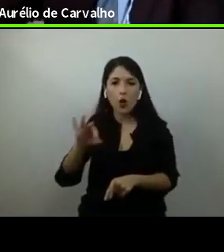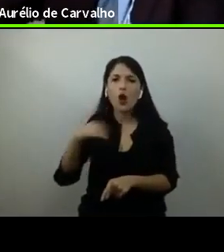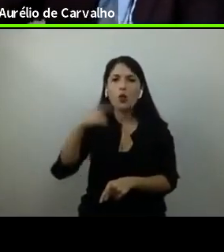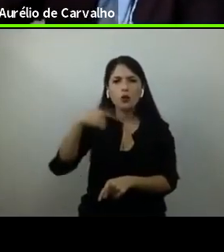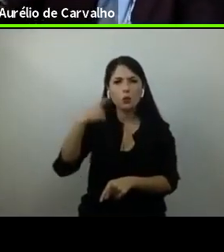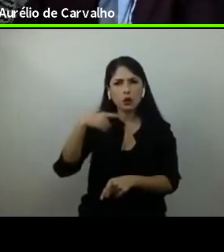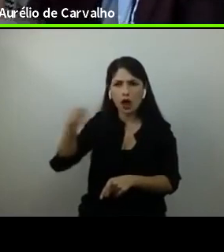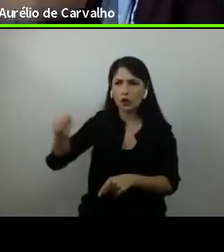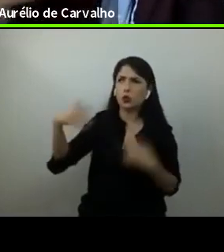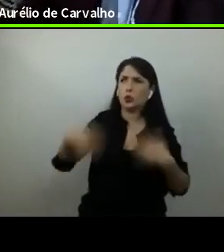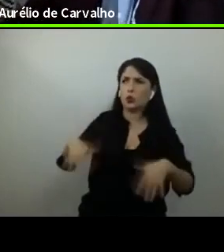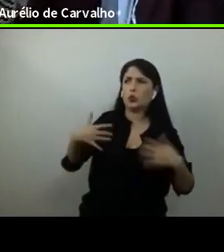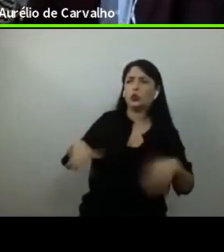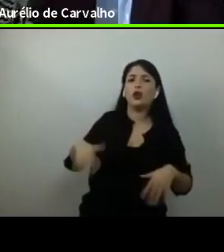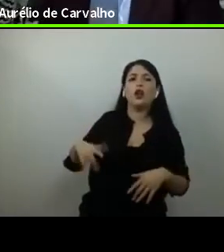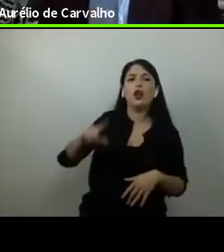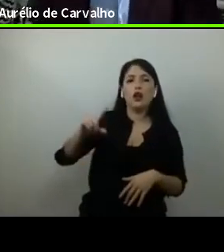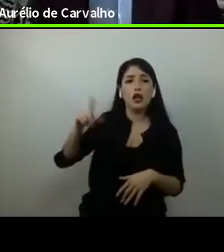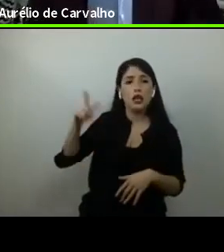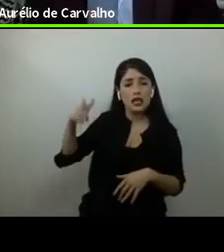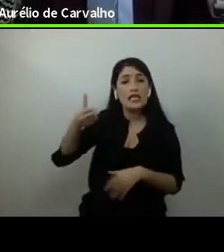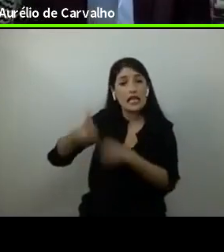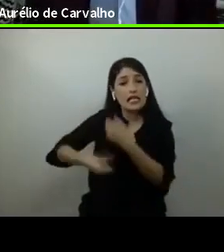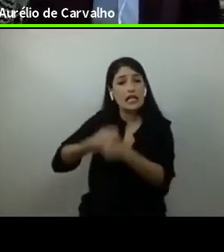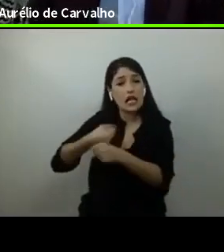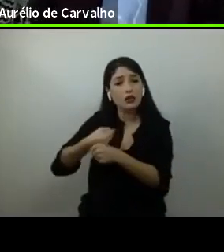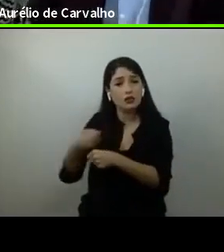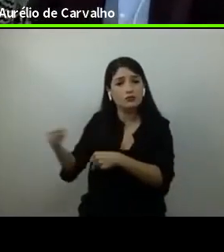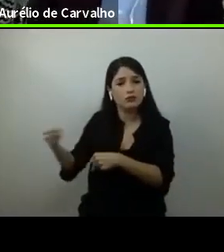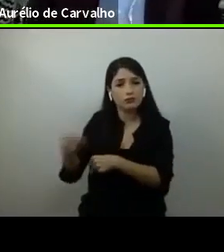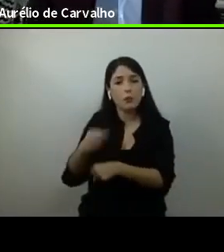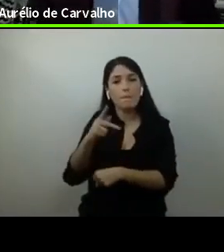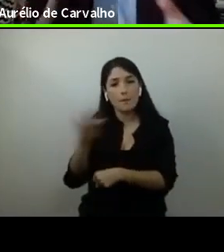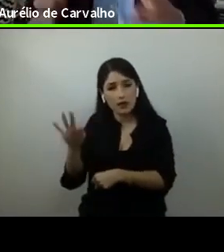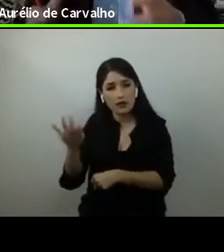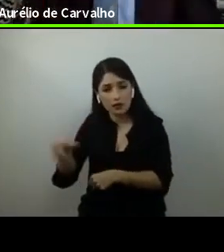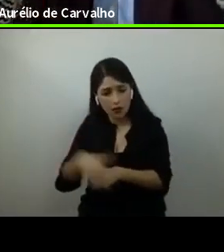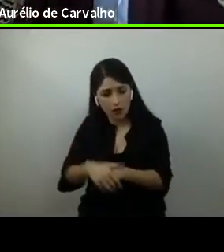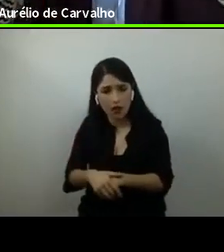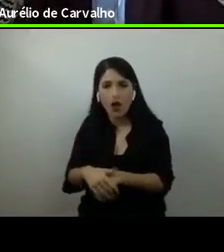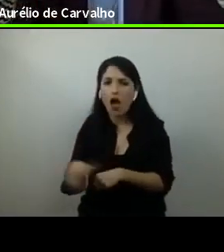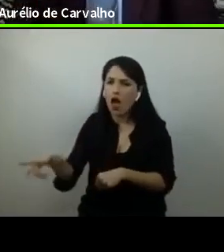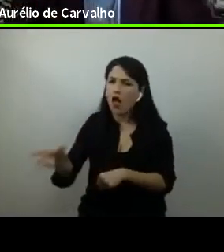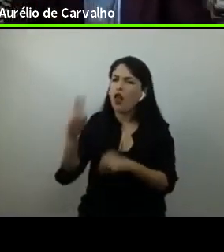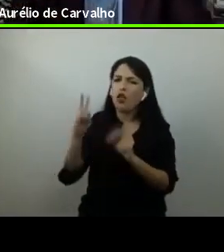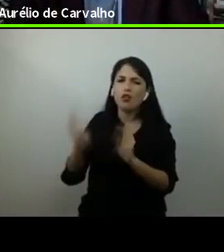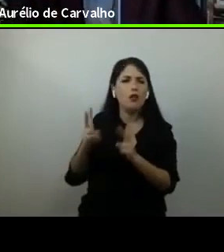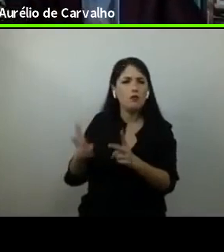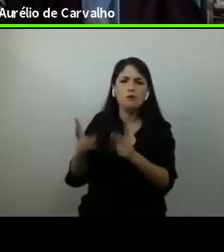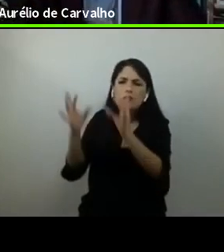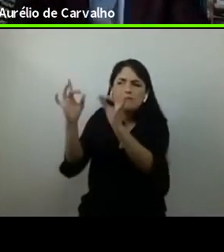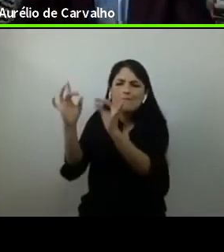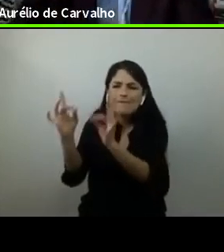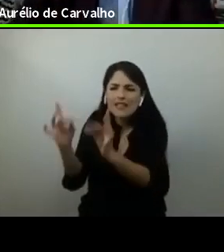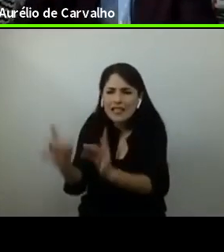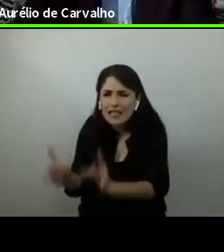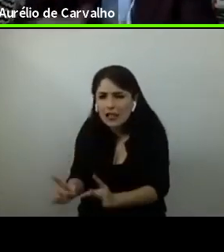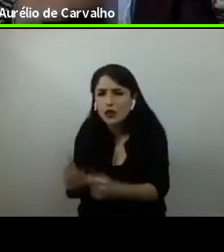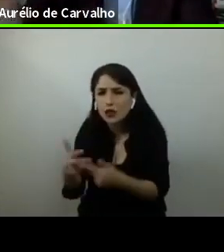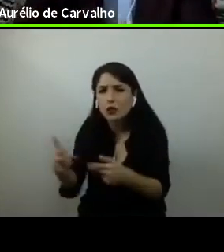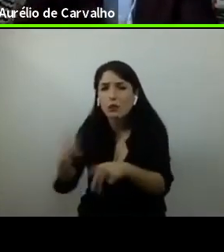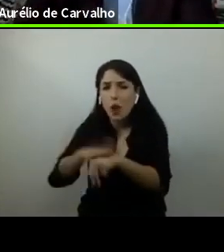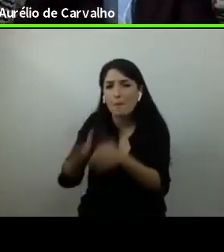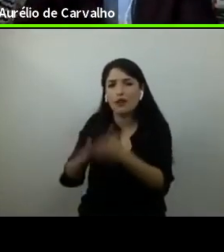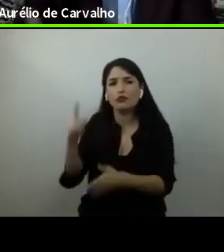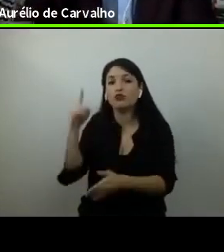que presidiu o Partido dos Trabalhadores por mais de 6 anos, uma voz sempre muito lúcida e muito cirúrgica, sobretudo nos momentos mais difíceis pelos